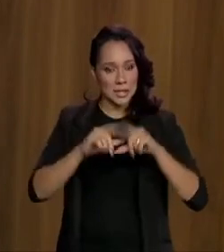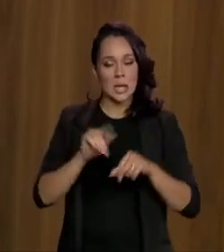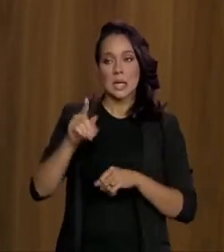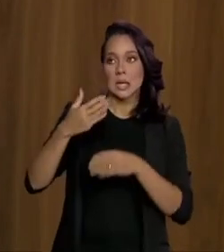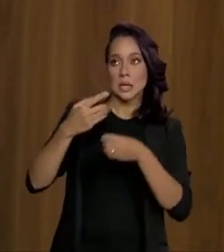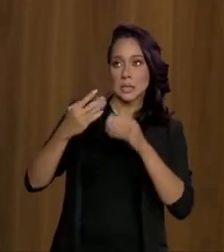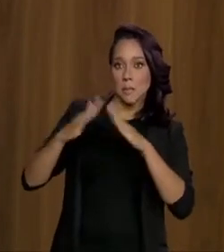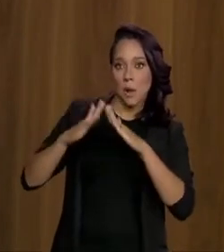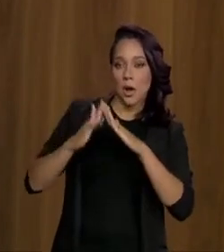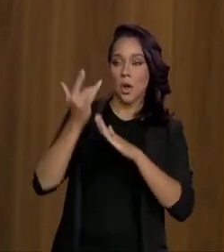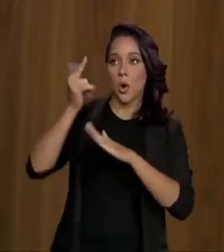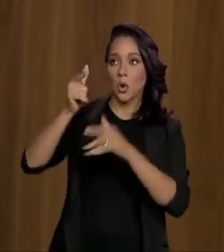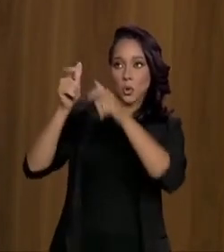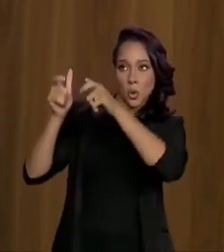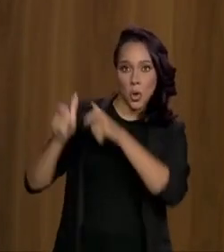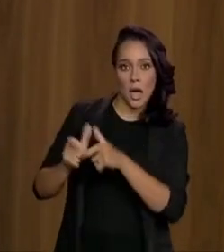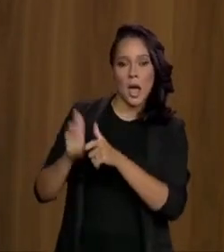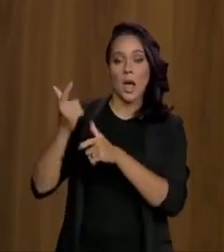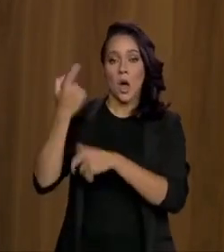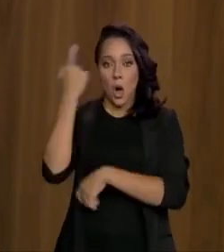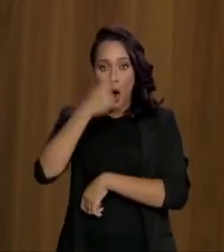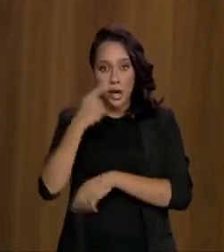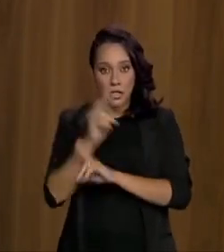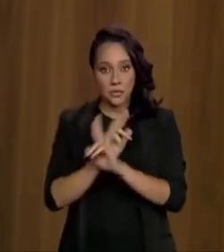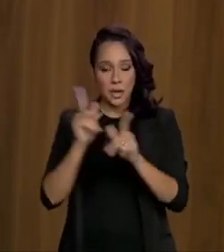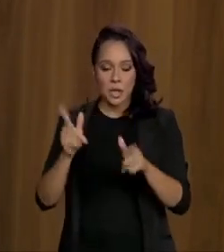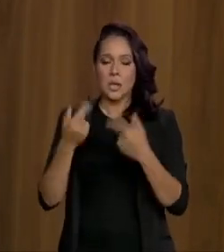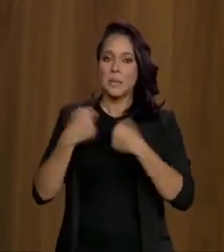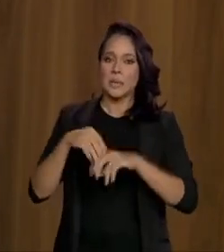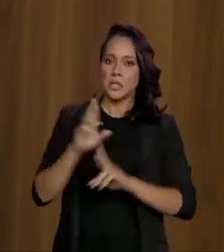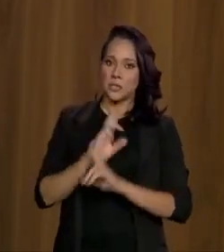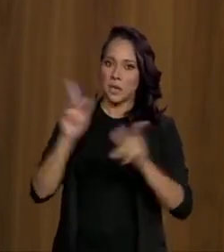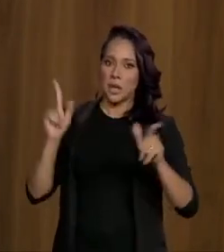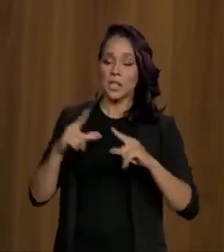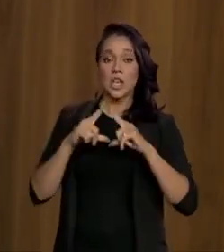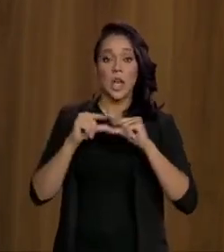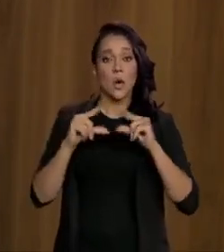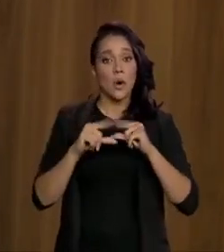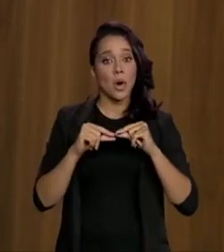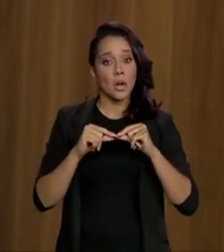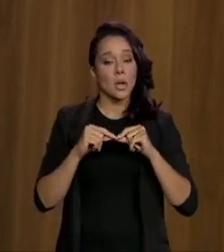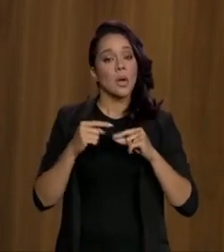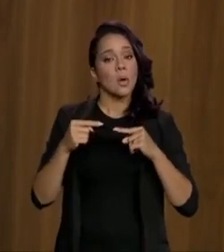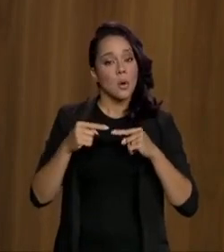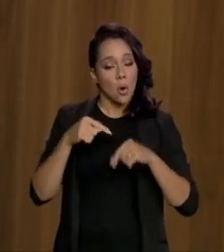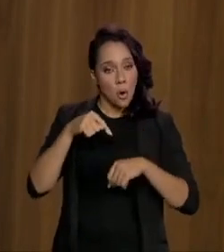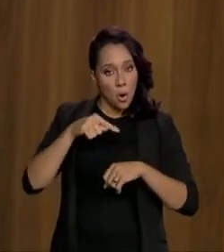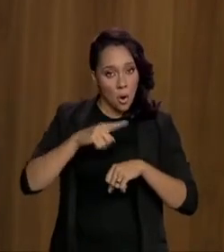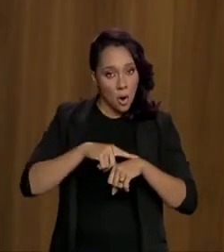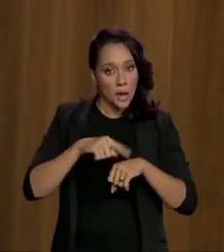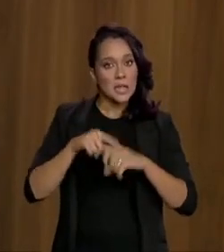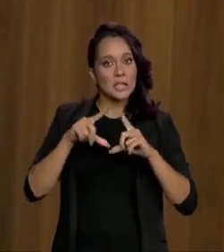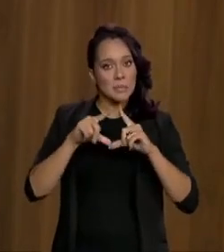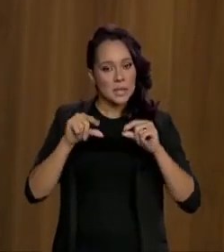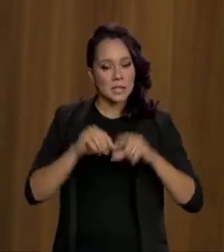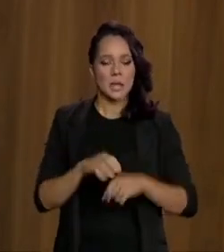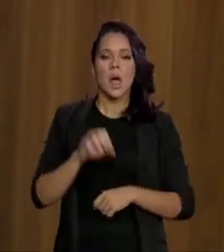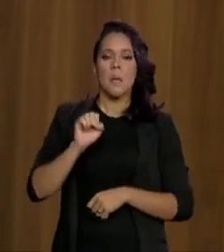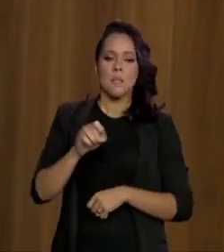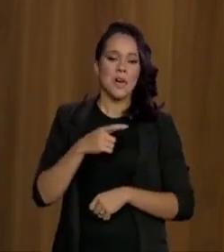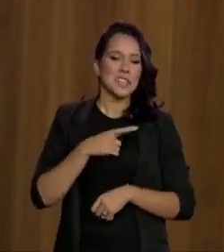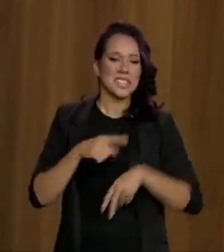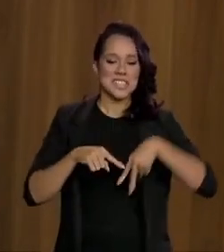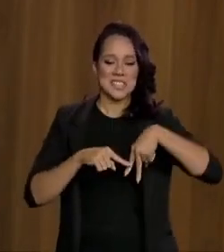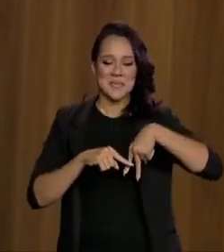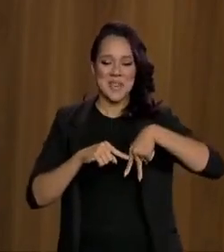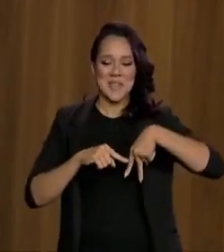mora em outras localidades que tem outro fuso horário precisa ficar atento, é 8 horas de Brasília. Pode ir de bermuda, né?